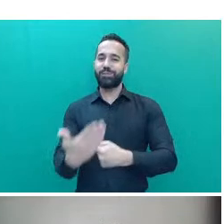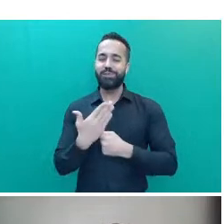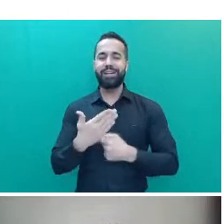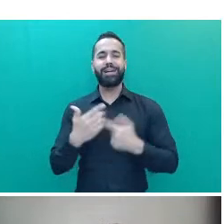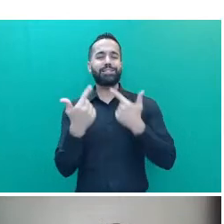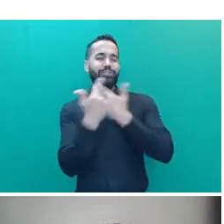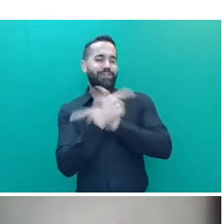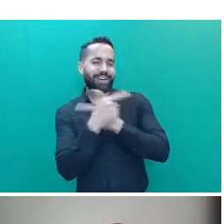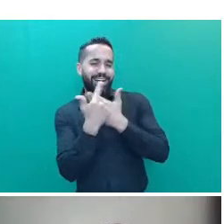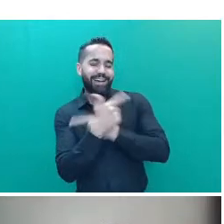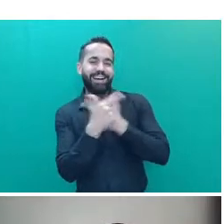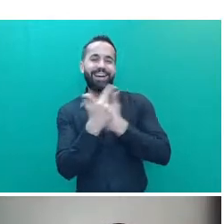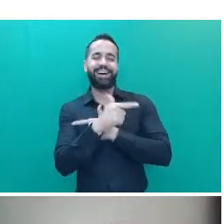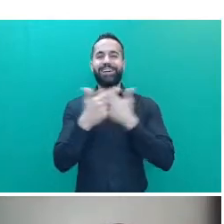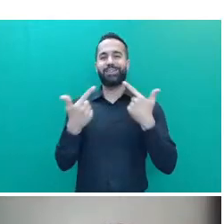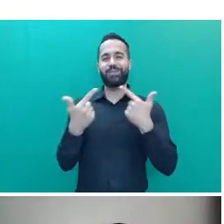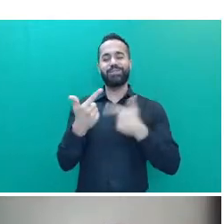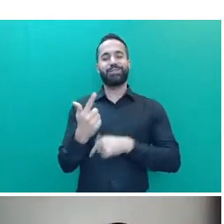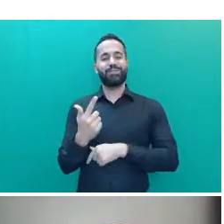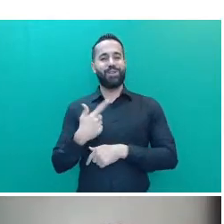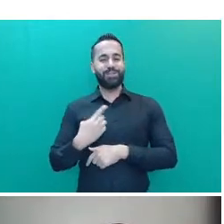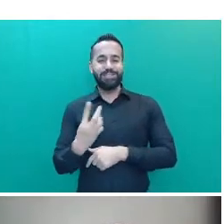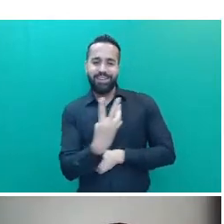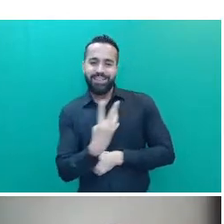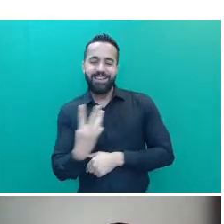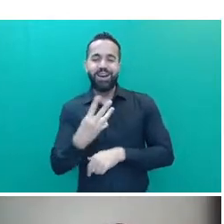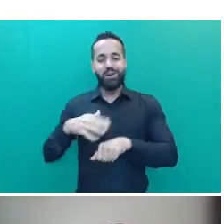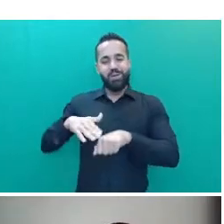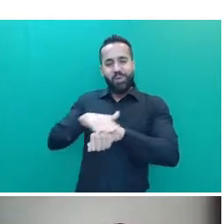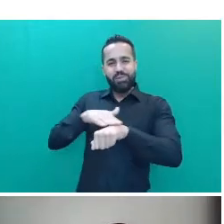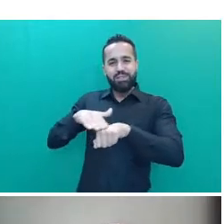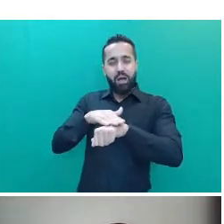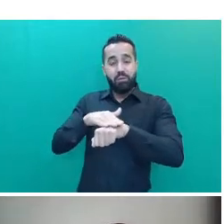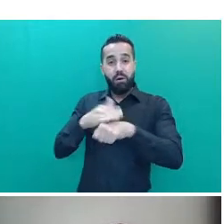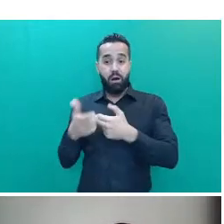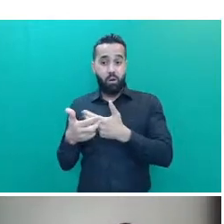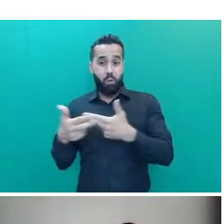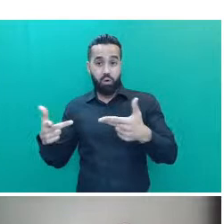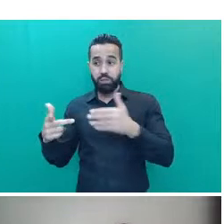gente conversava, mesmo aquilo que eu não concordava, porque era tudo muito